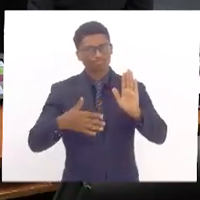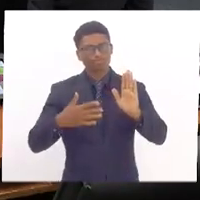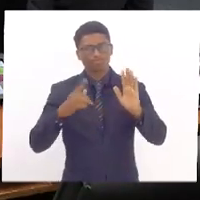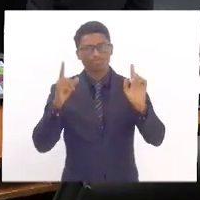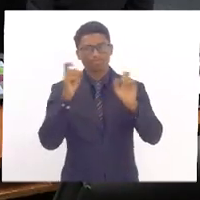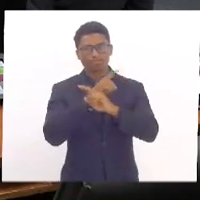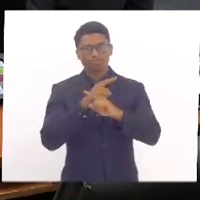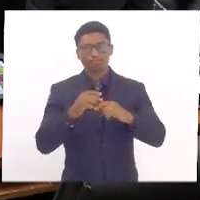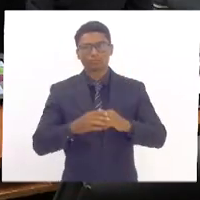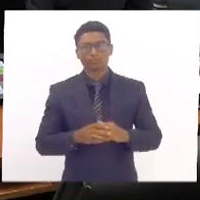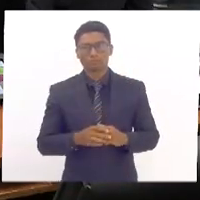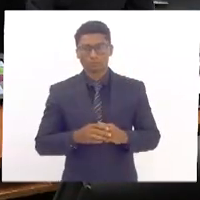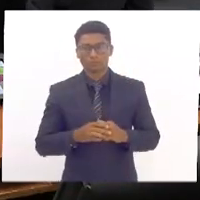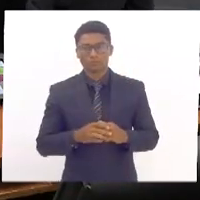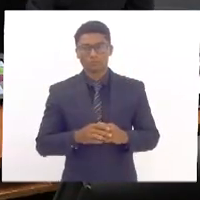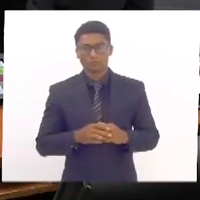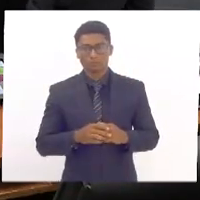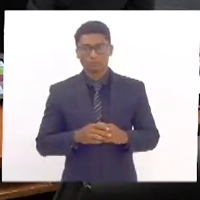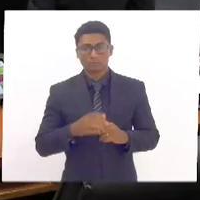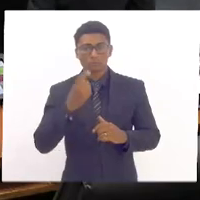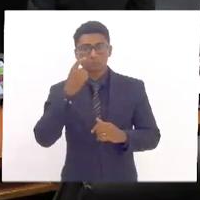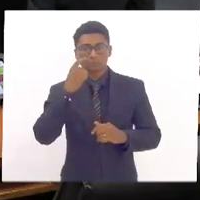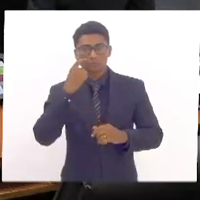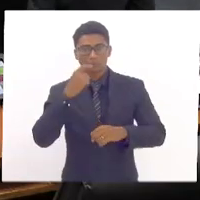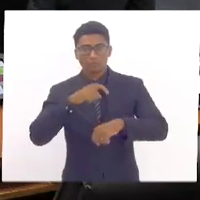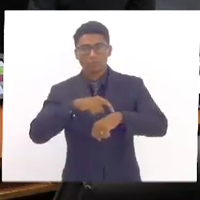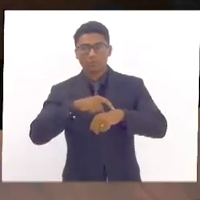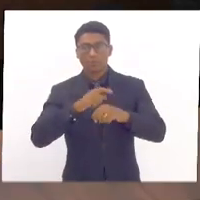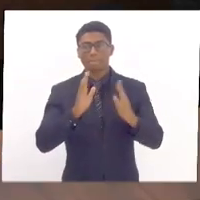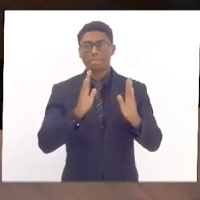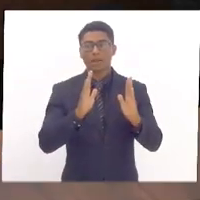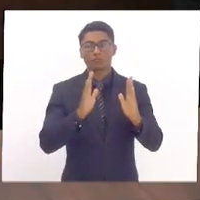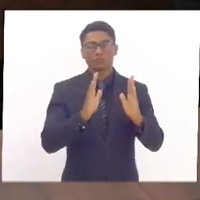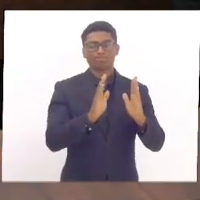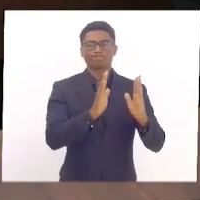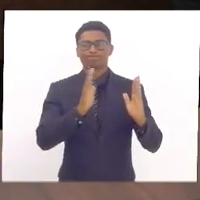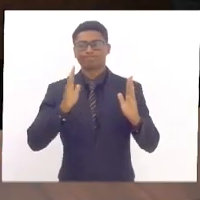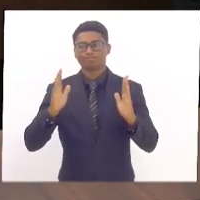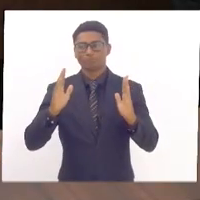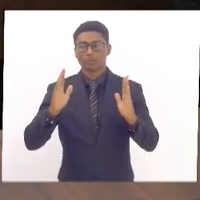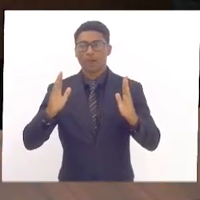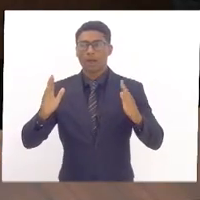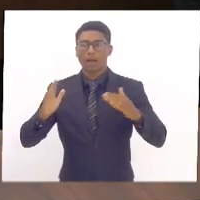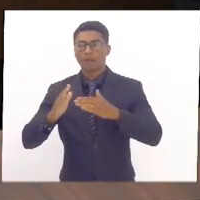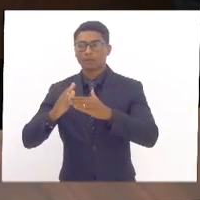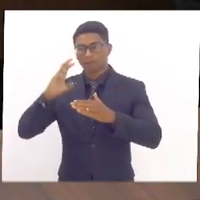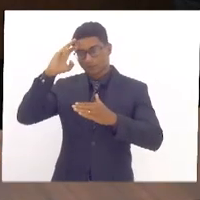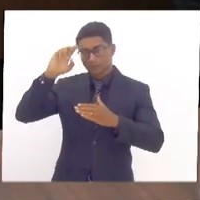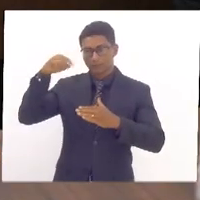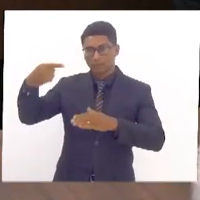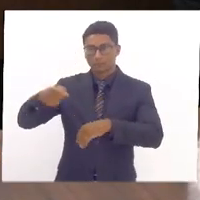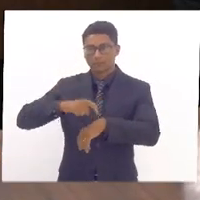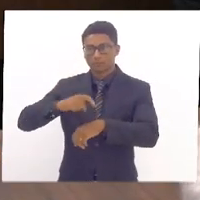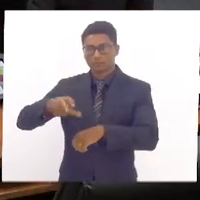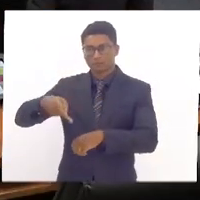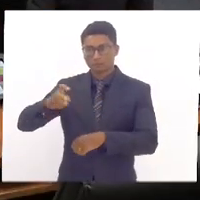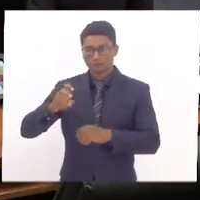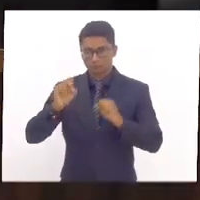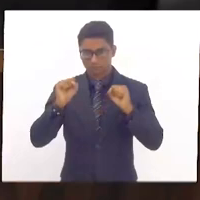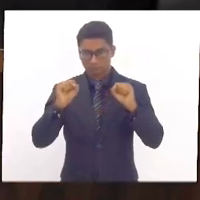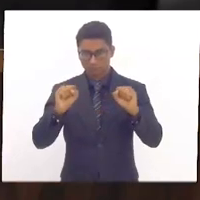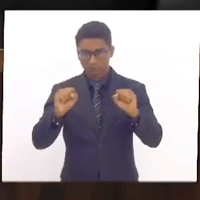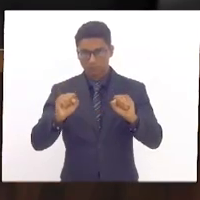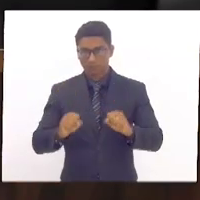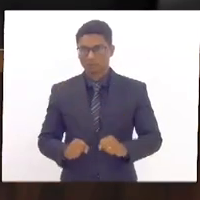se a gente poderia ampliar o prazo para o oferecimento de emendas até a próxima quinta-feira, 17 horas. Está